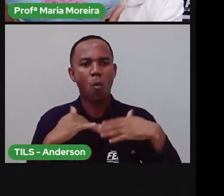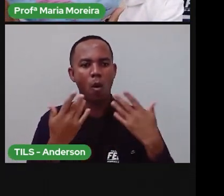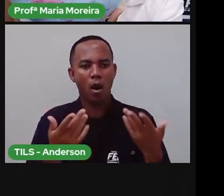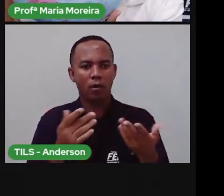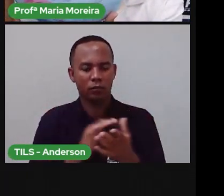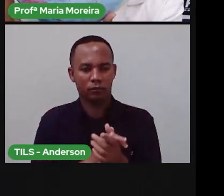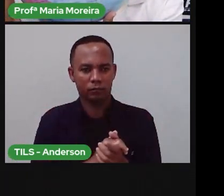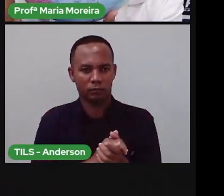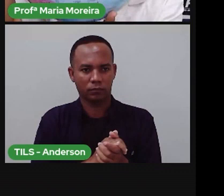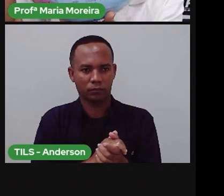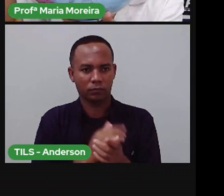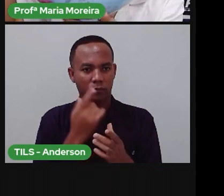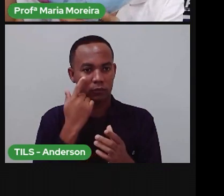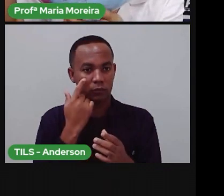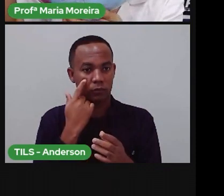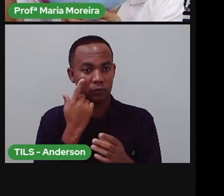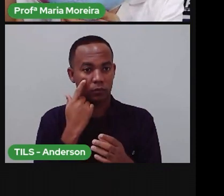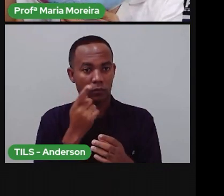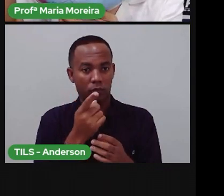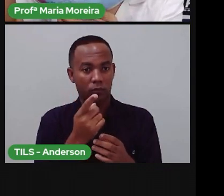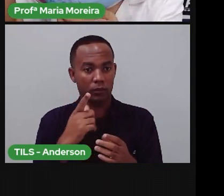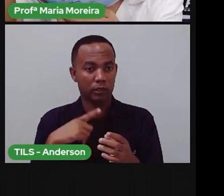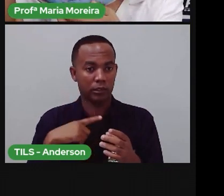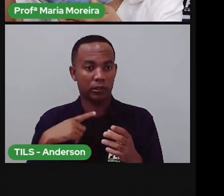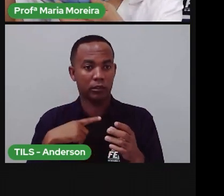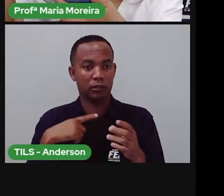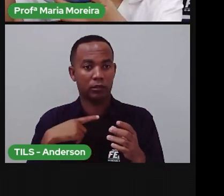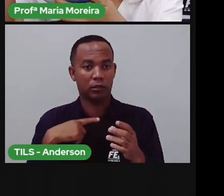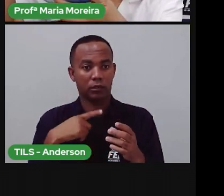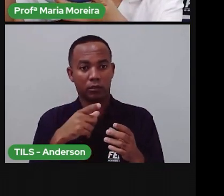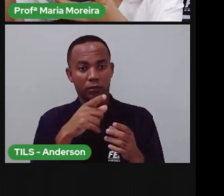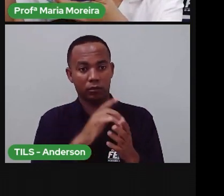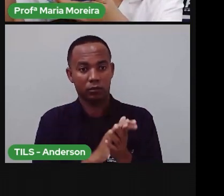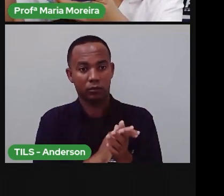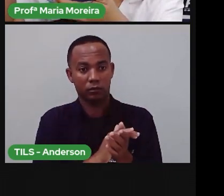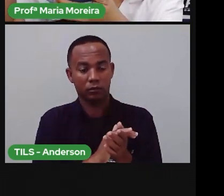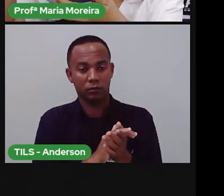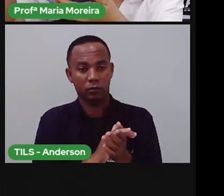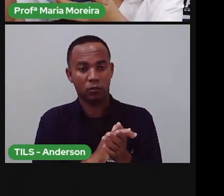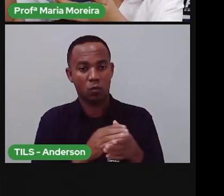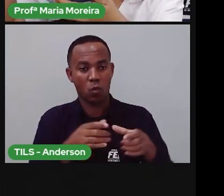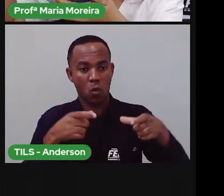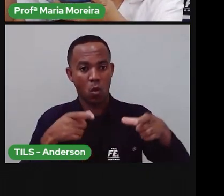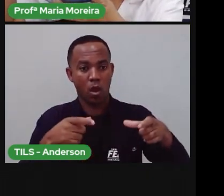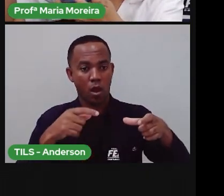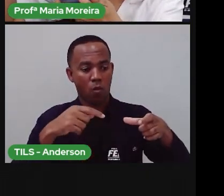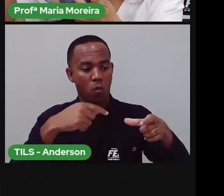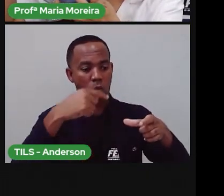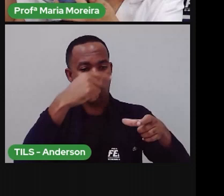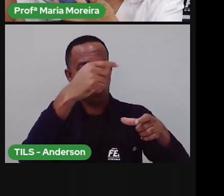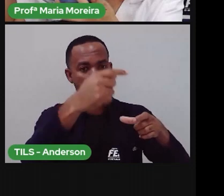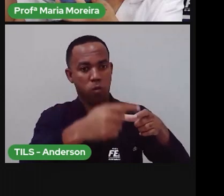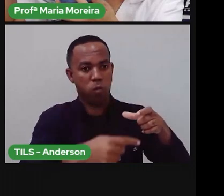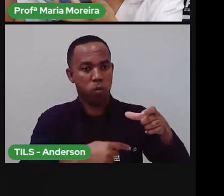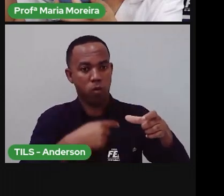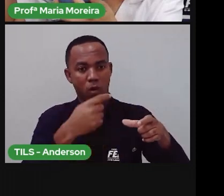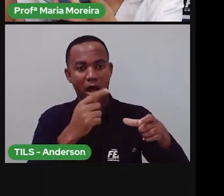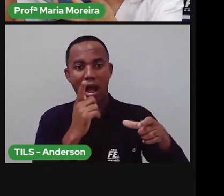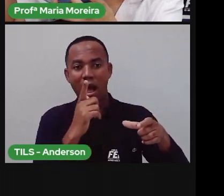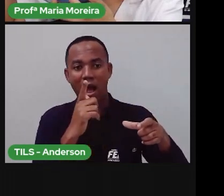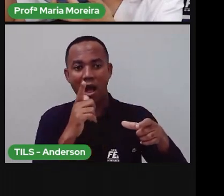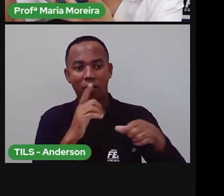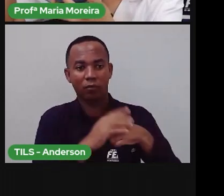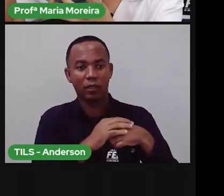vendo? Olha o tanto que tem. Ele é esse aqui, ó. Olha que espaço enorme, todo de água. Azul, tá?